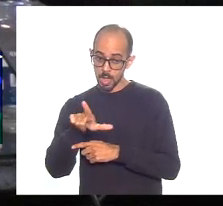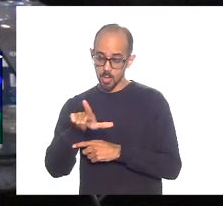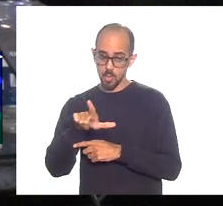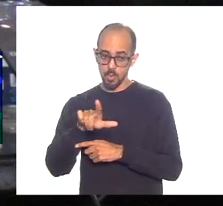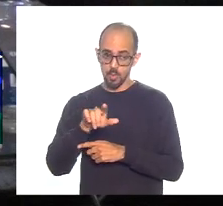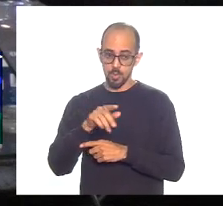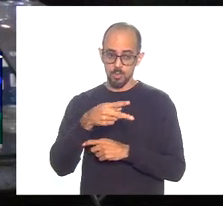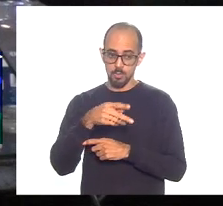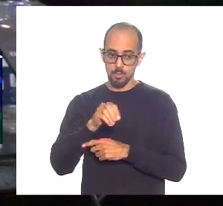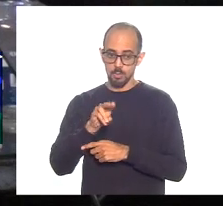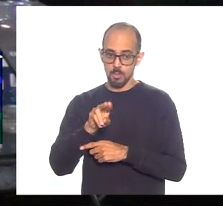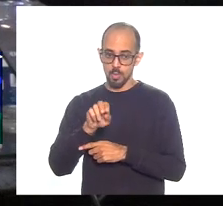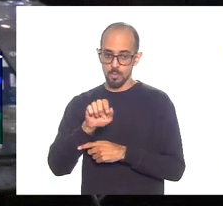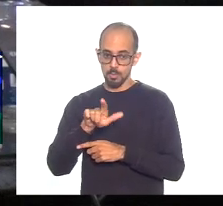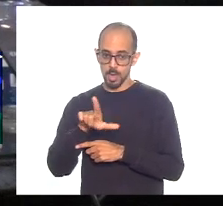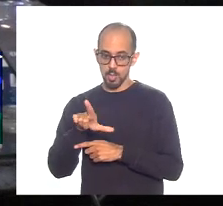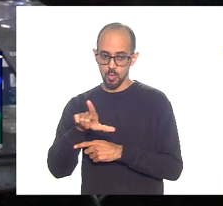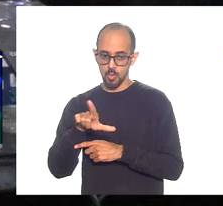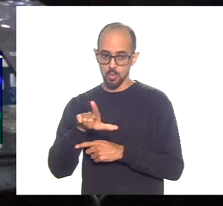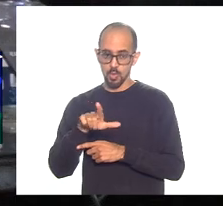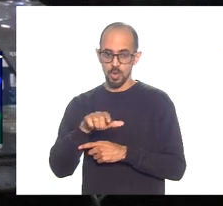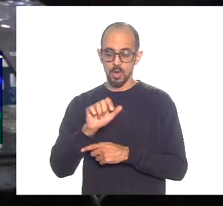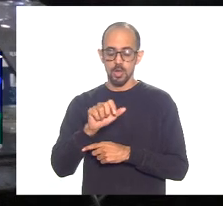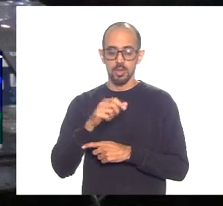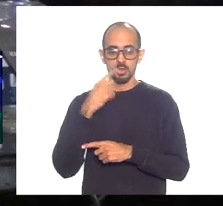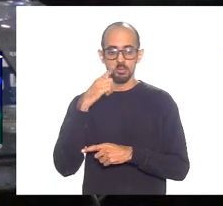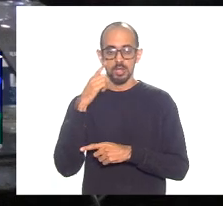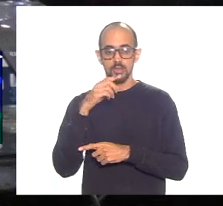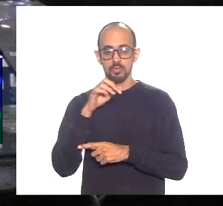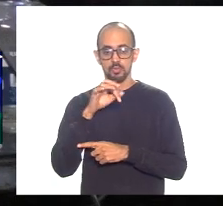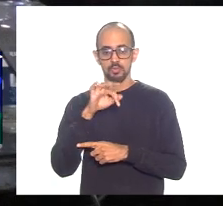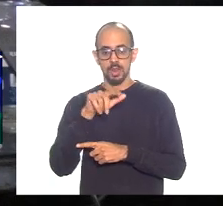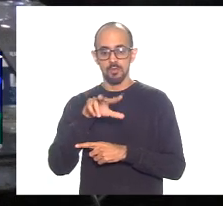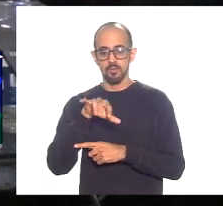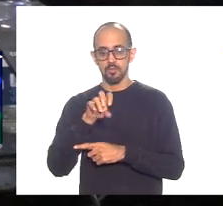Felipe poubel Deputado Flávio serafini